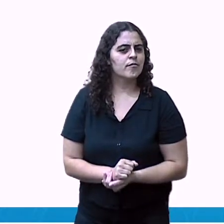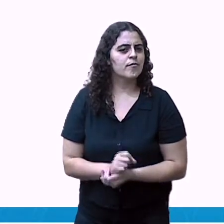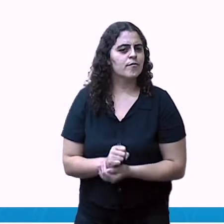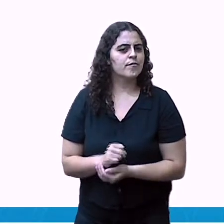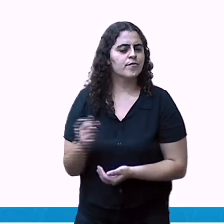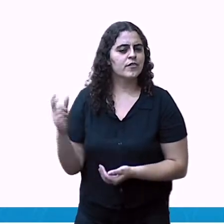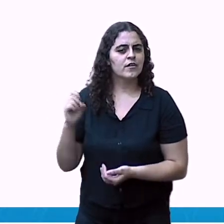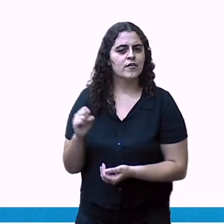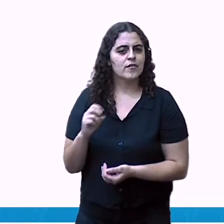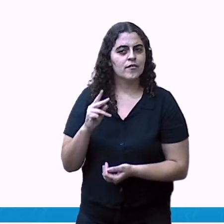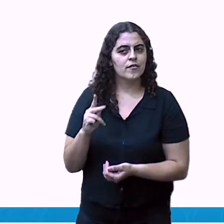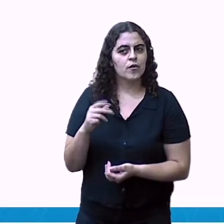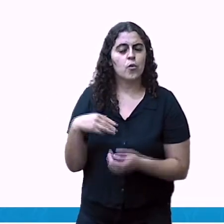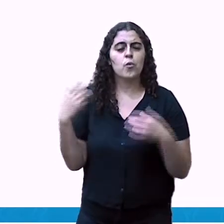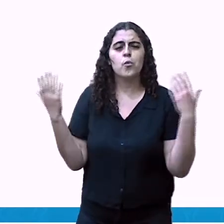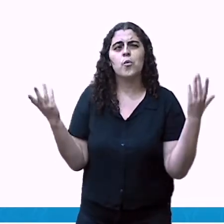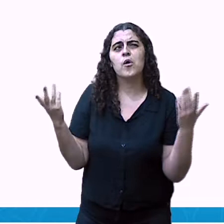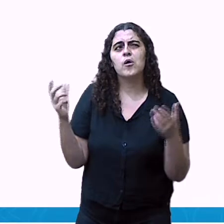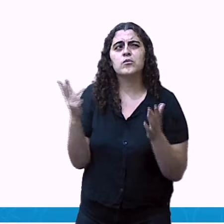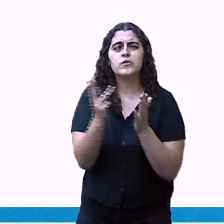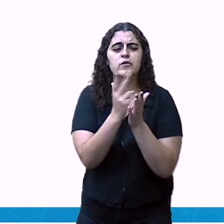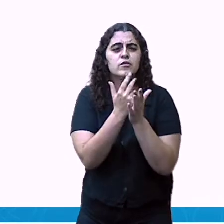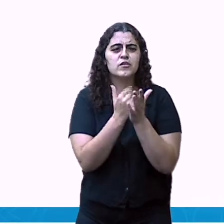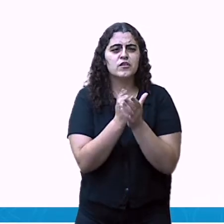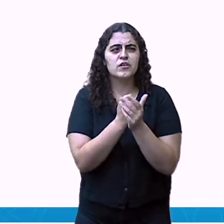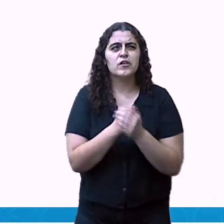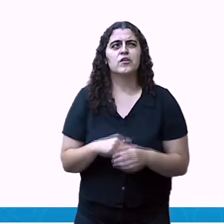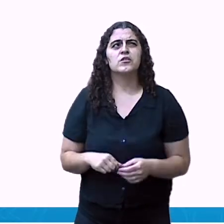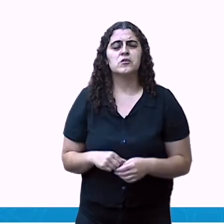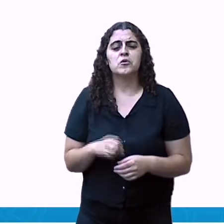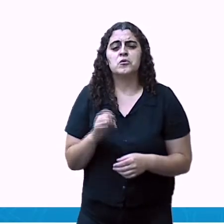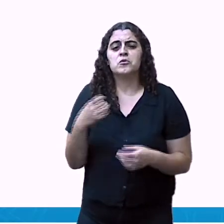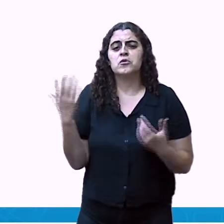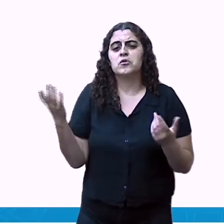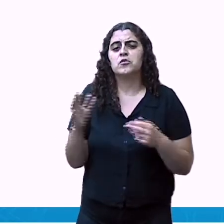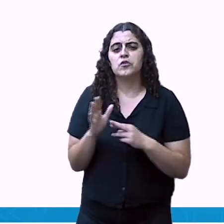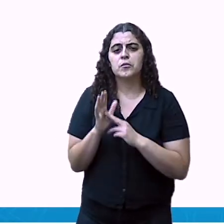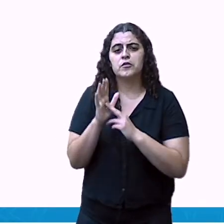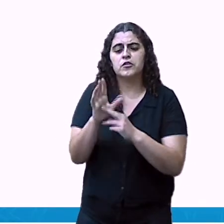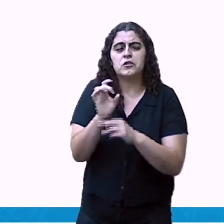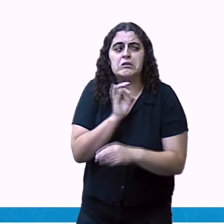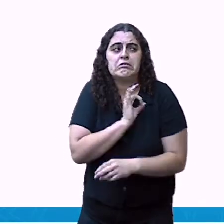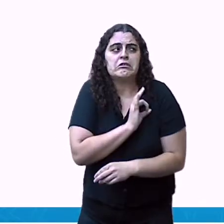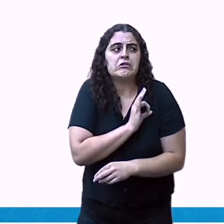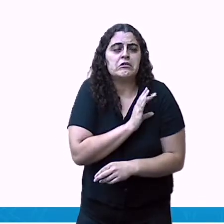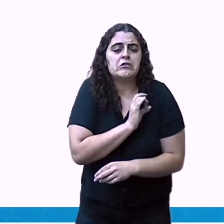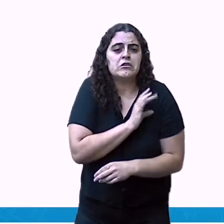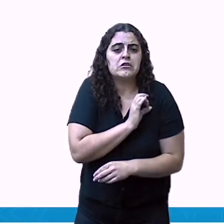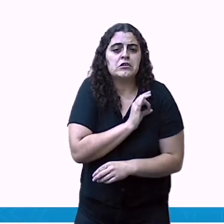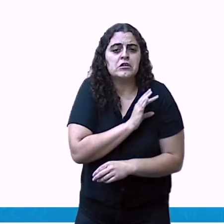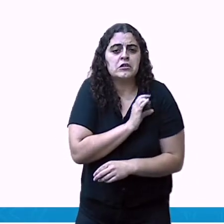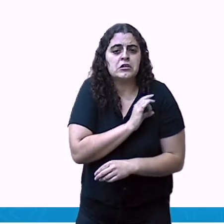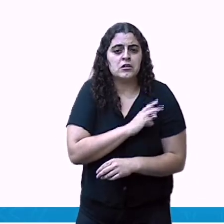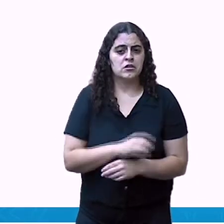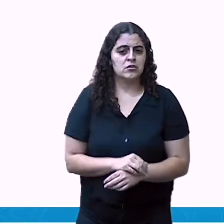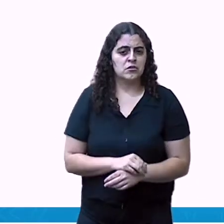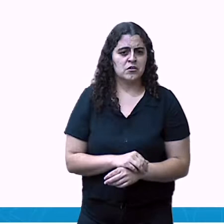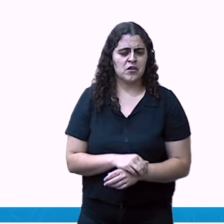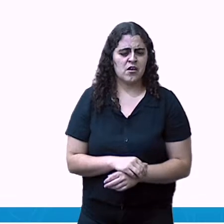Qual emoji ou expressão facial quando estamos com medo? É a mesma expressão de quando estamos